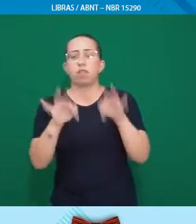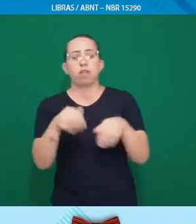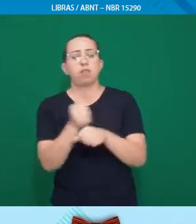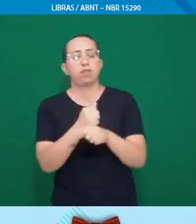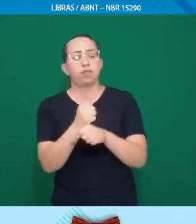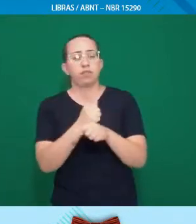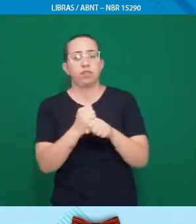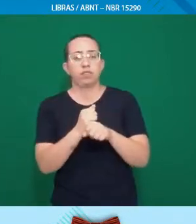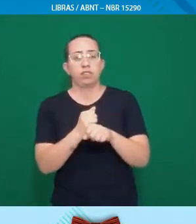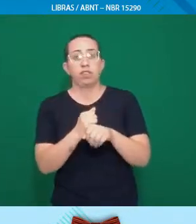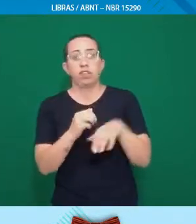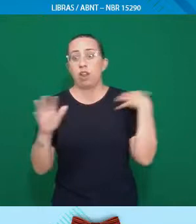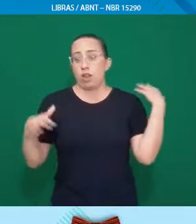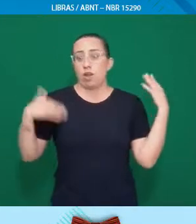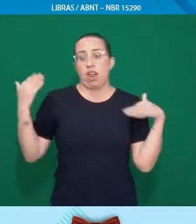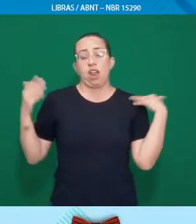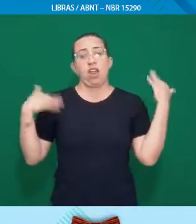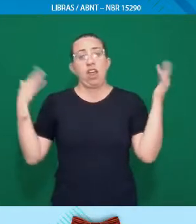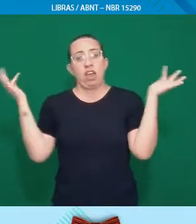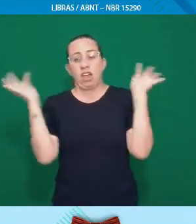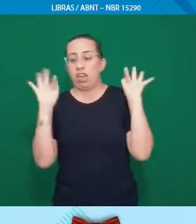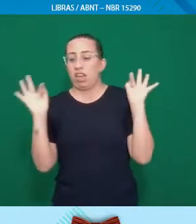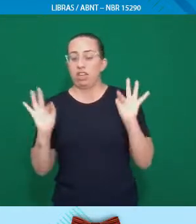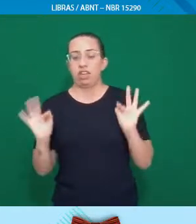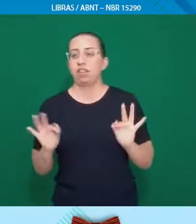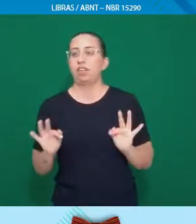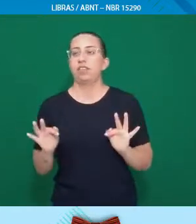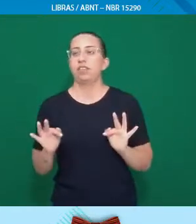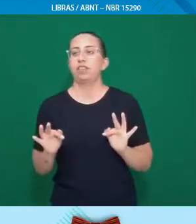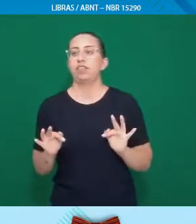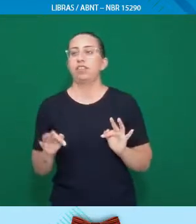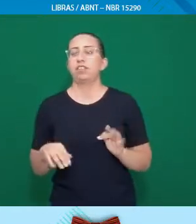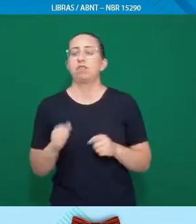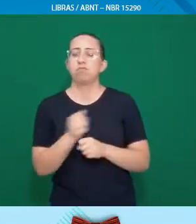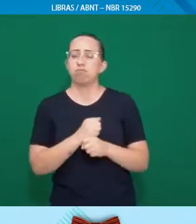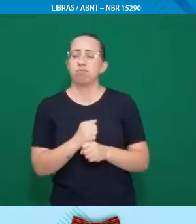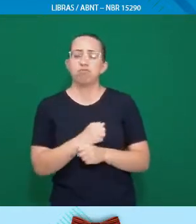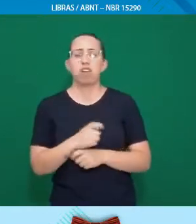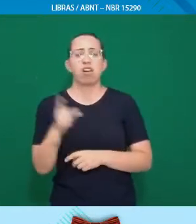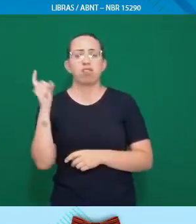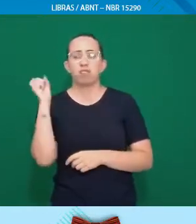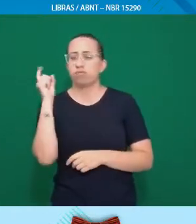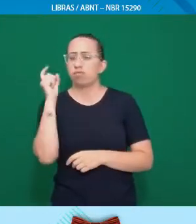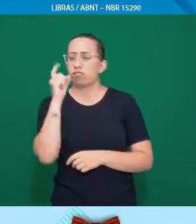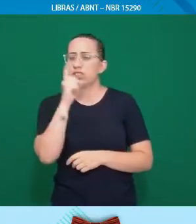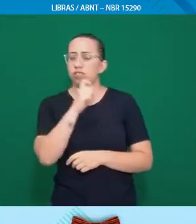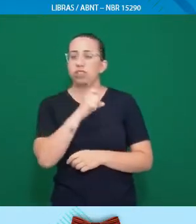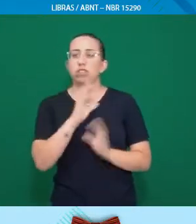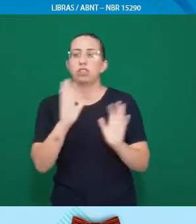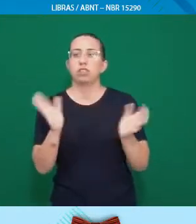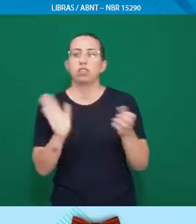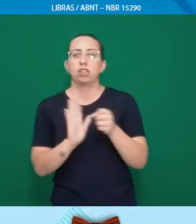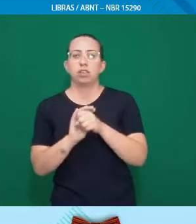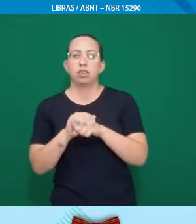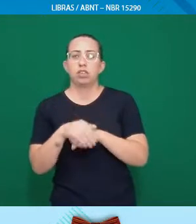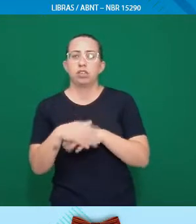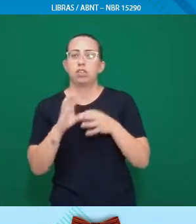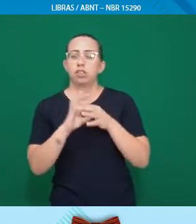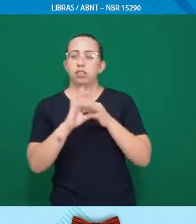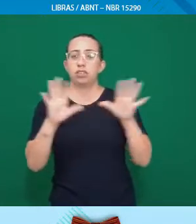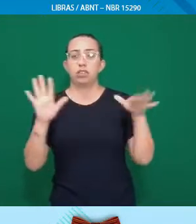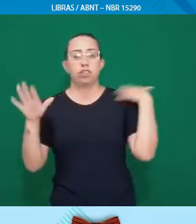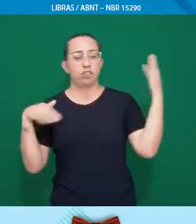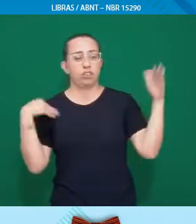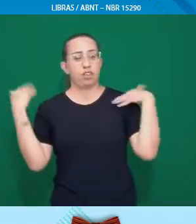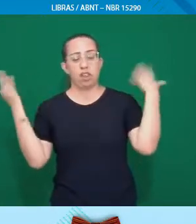final de ano já que vai amassar negando Pedroso Passamos um ano tão dificultoso e esta noite estava nos